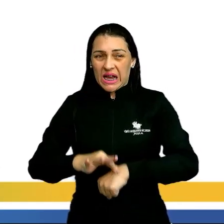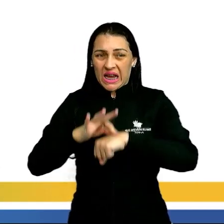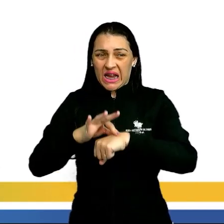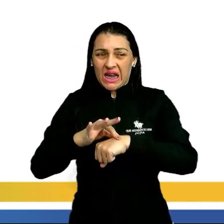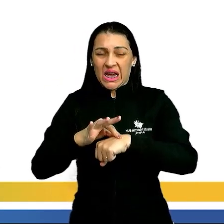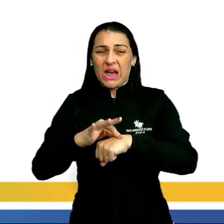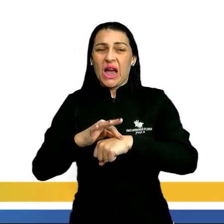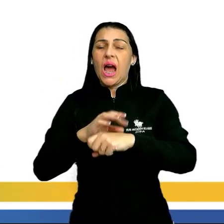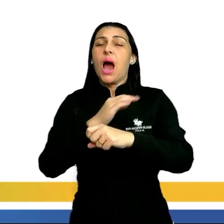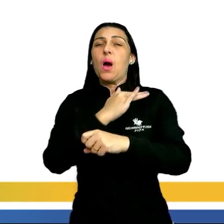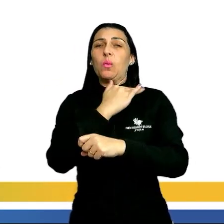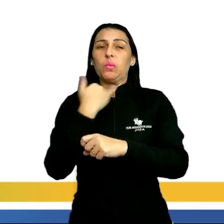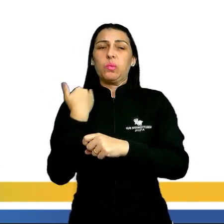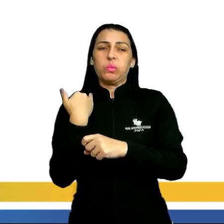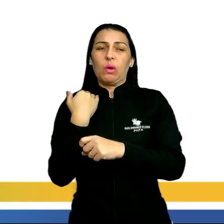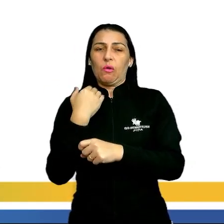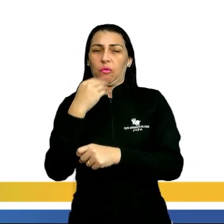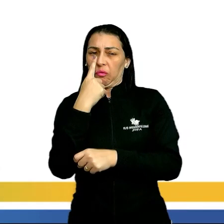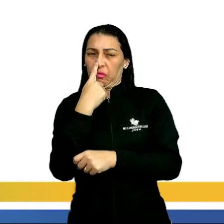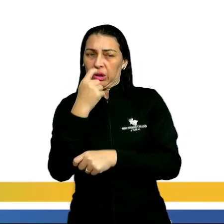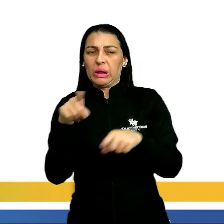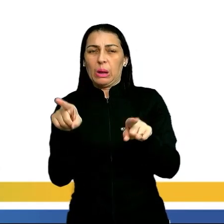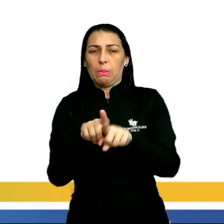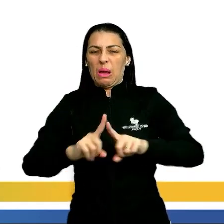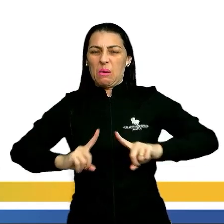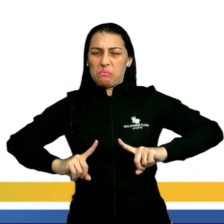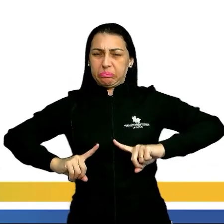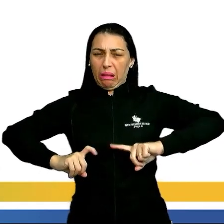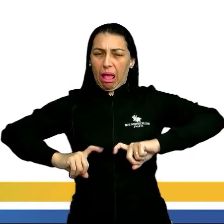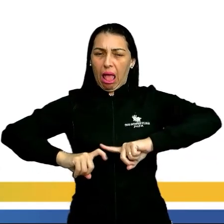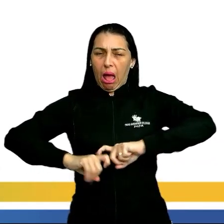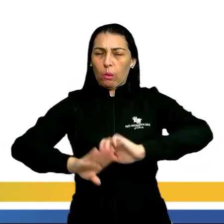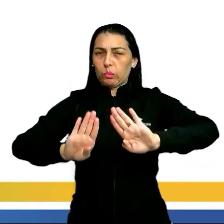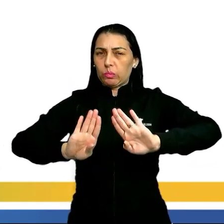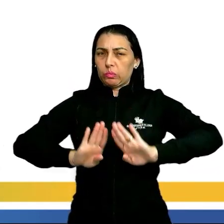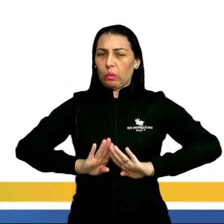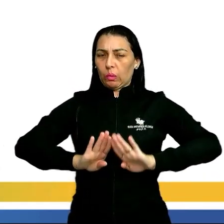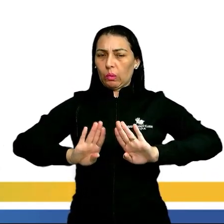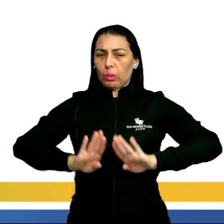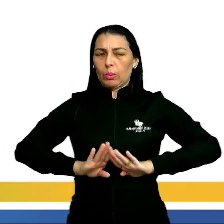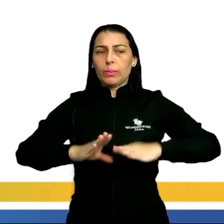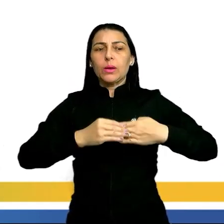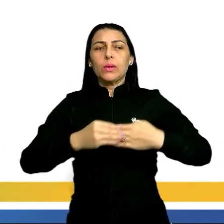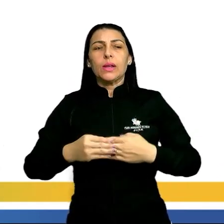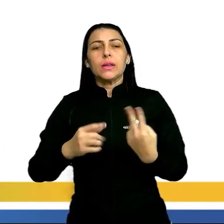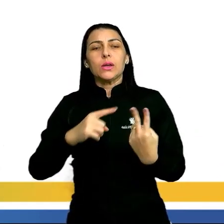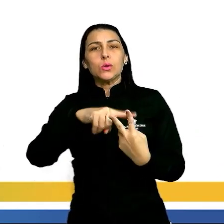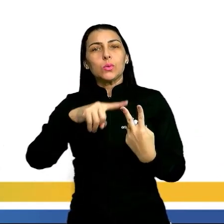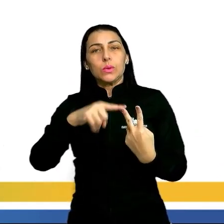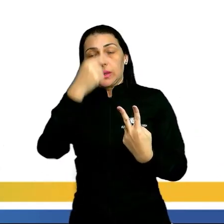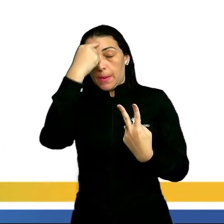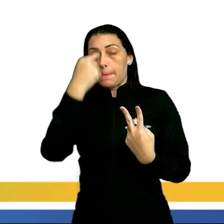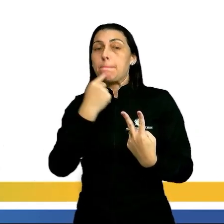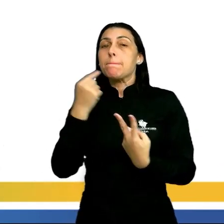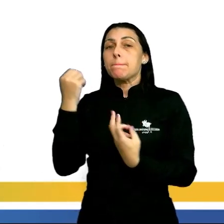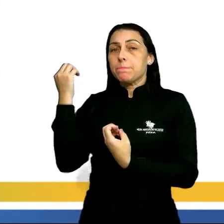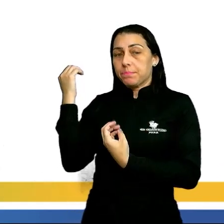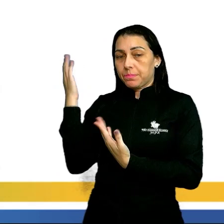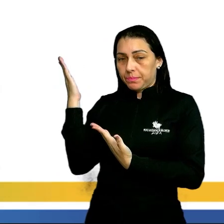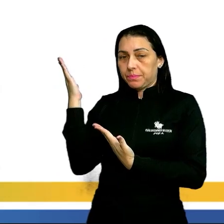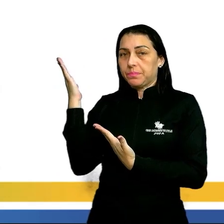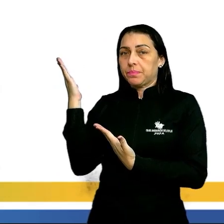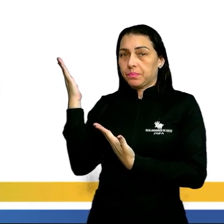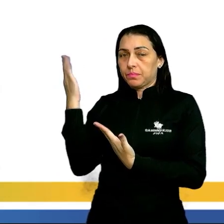cadáveres fétidos e vermes famintos. Então, eu trouxe essas duas imagens aí que, de certa